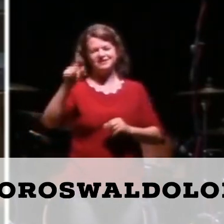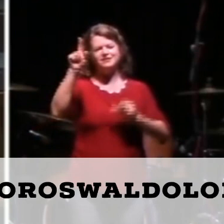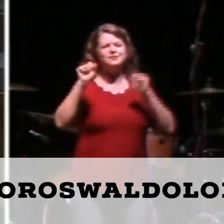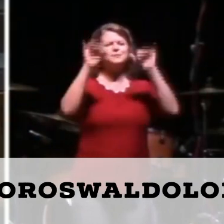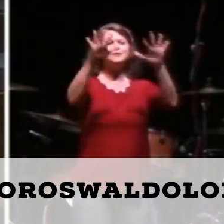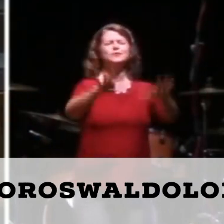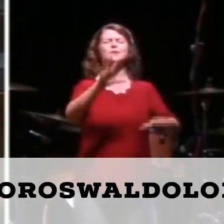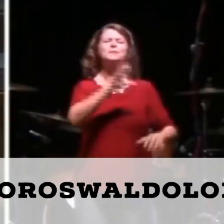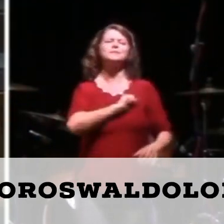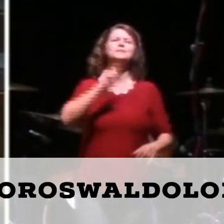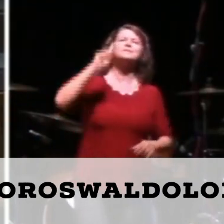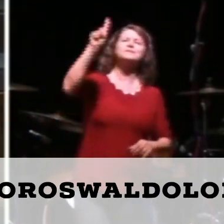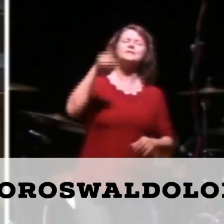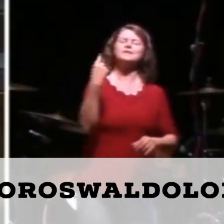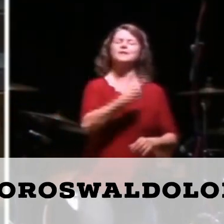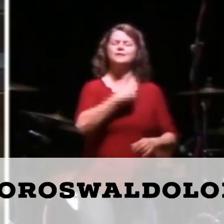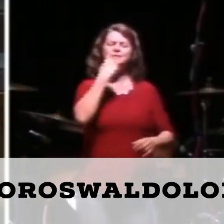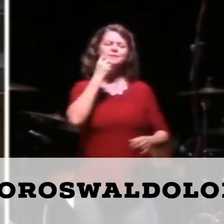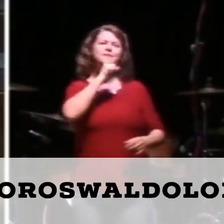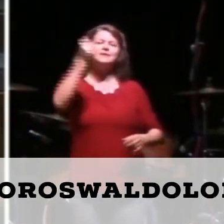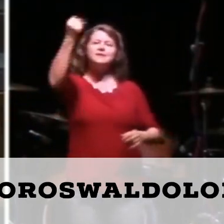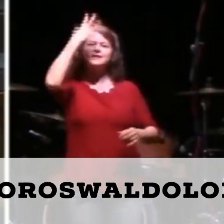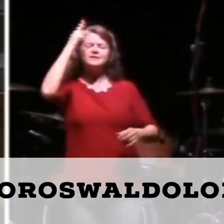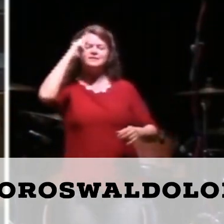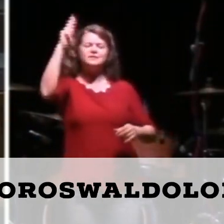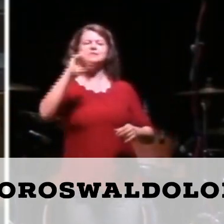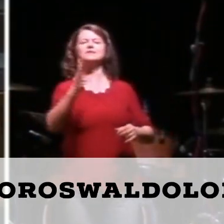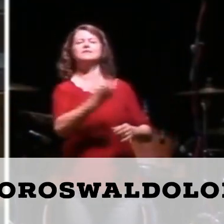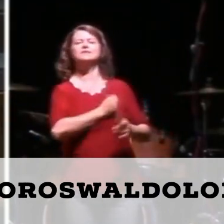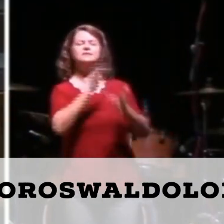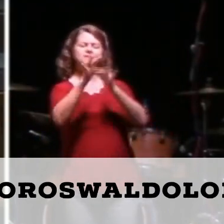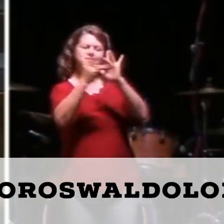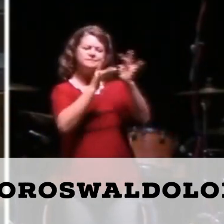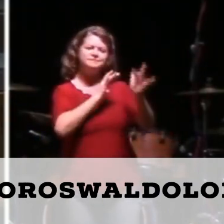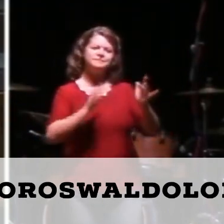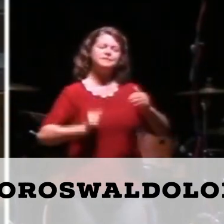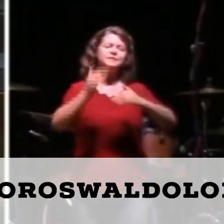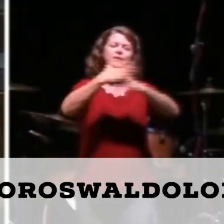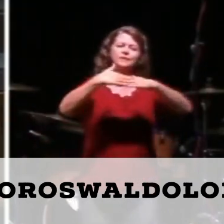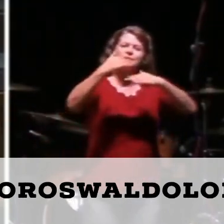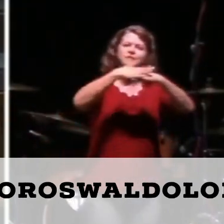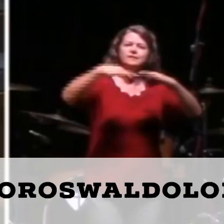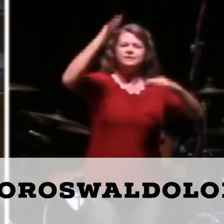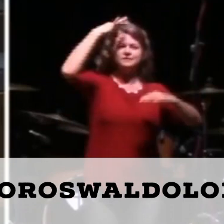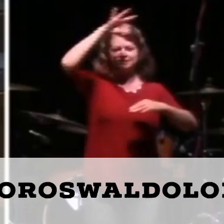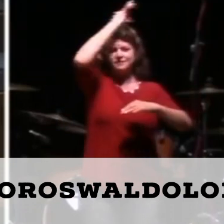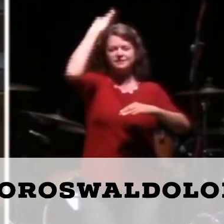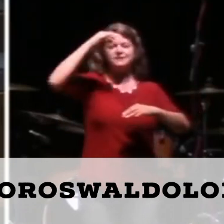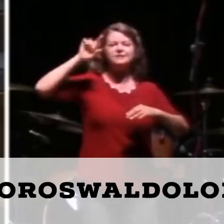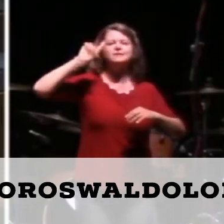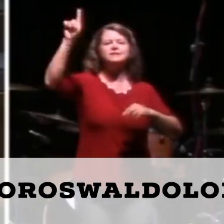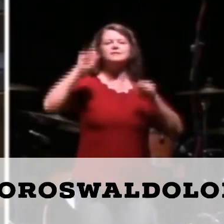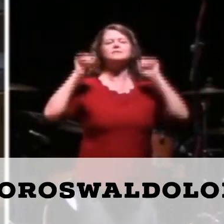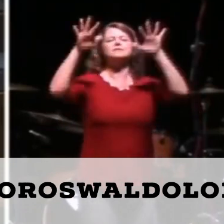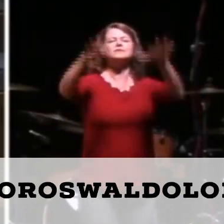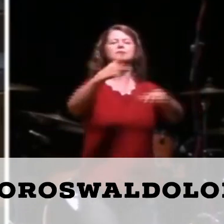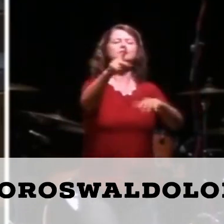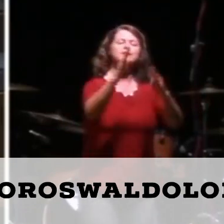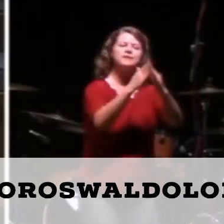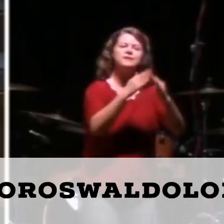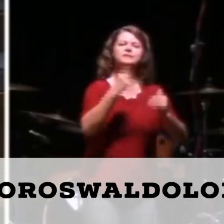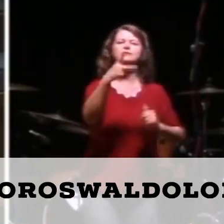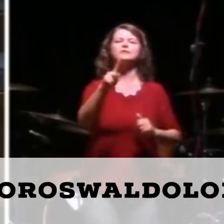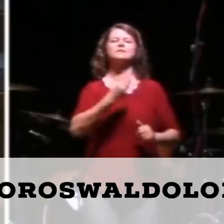abençoe a deus nosso pai a graça do nosso senhor e salvador jesus cristo e as consolações do espírito santo de deus seja sobre sua